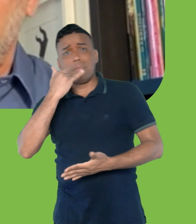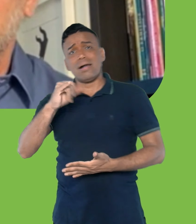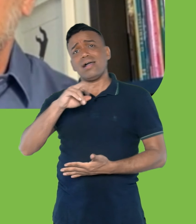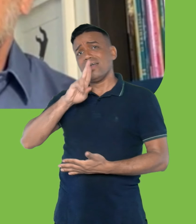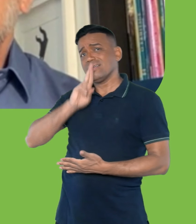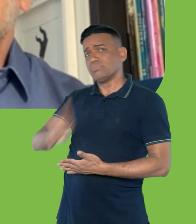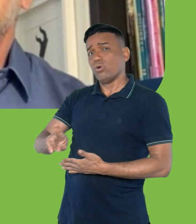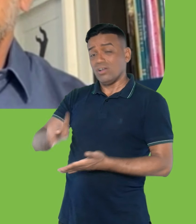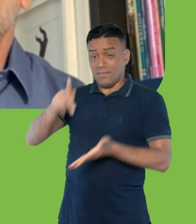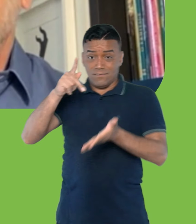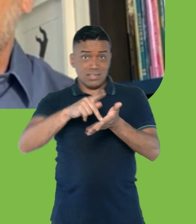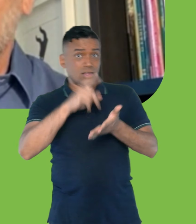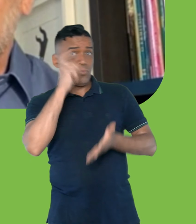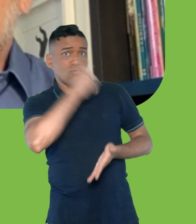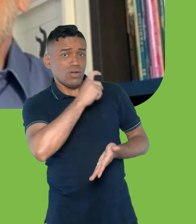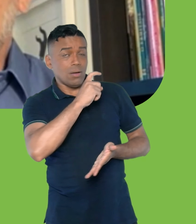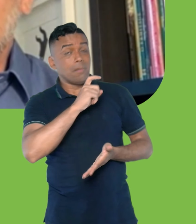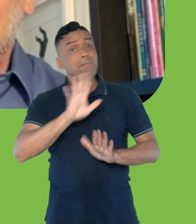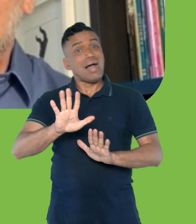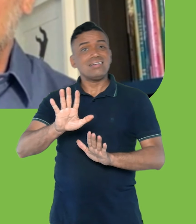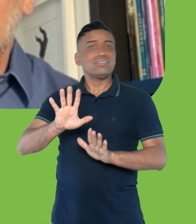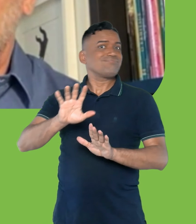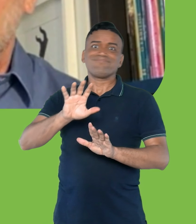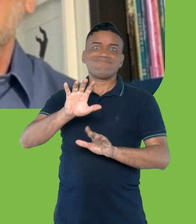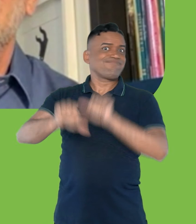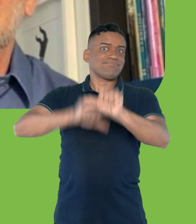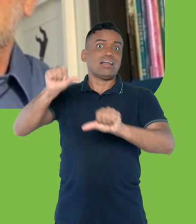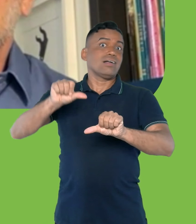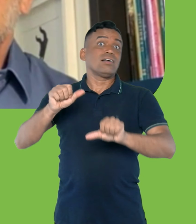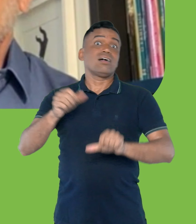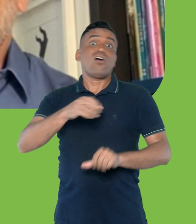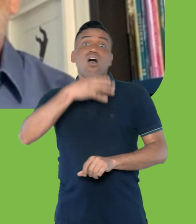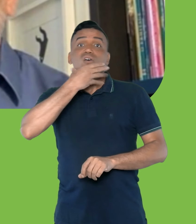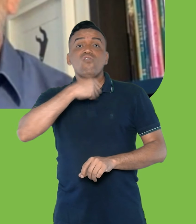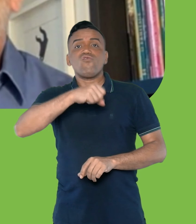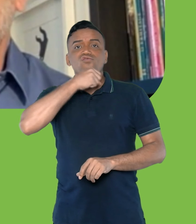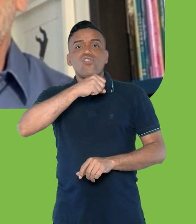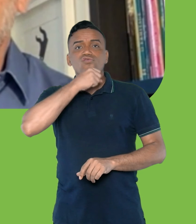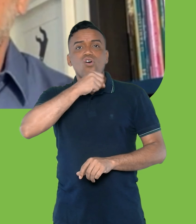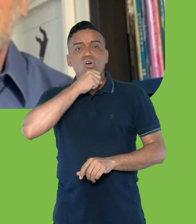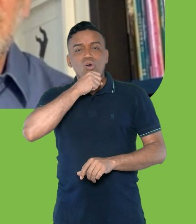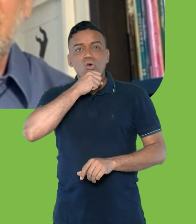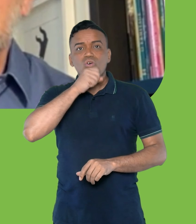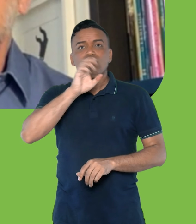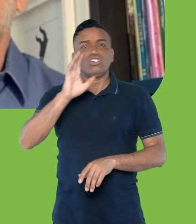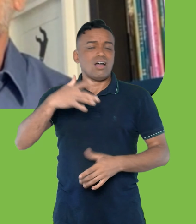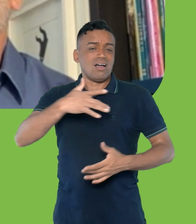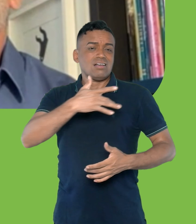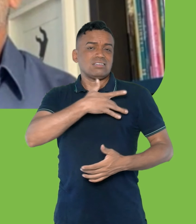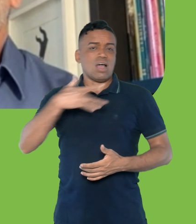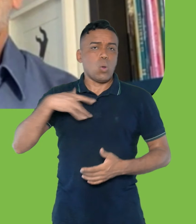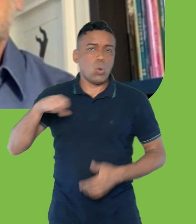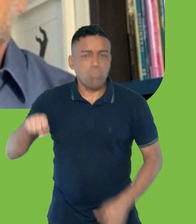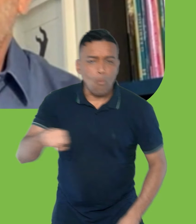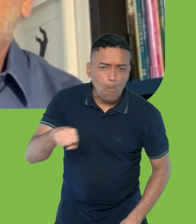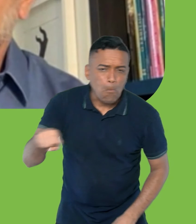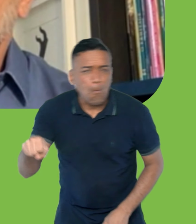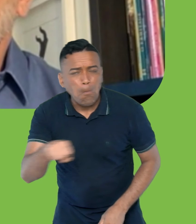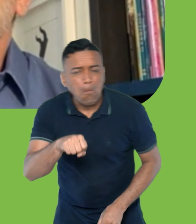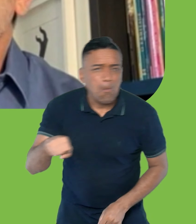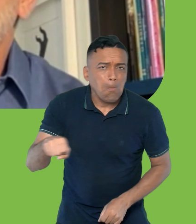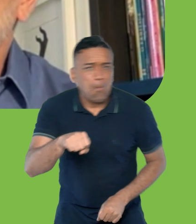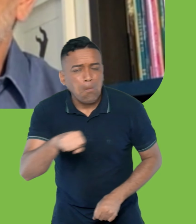ou falso? E sim o avô, esse ser, né, esse senhor que está ali, já um pouquinho debilitado por saúde física, e também que teve